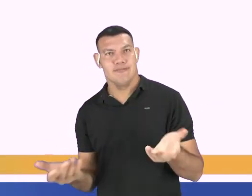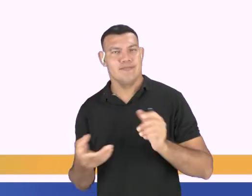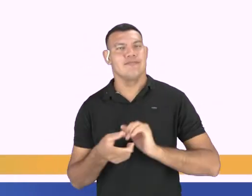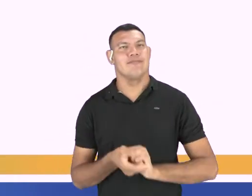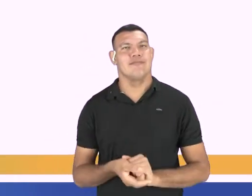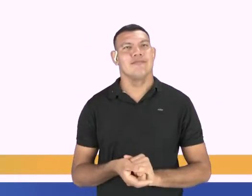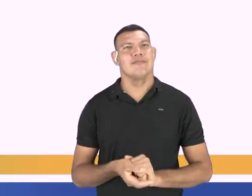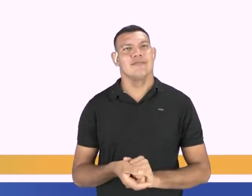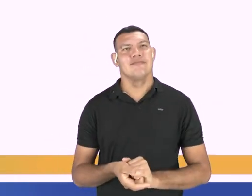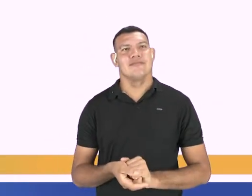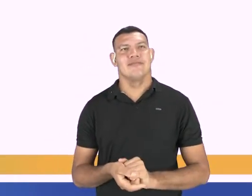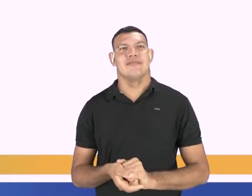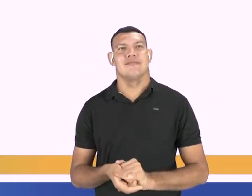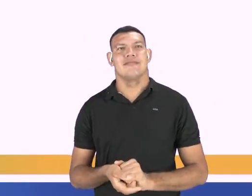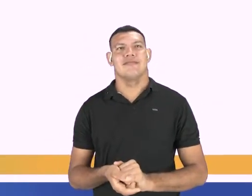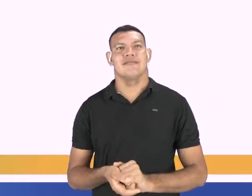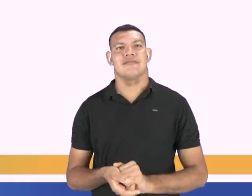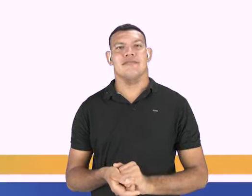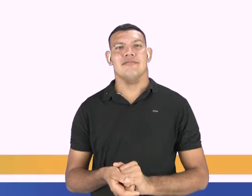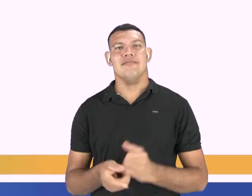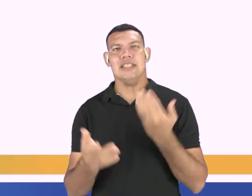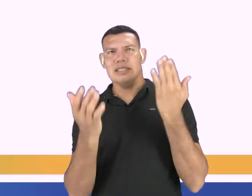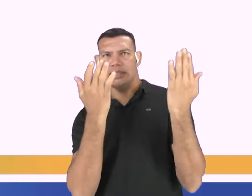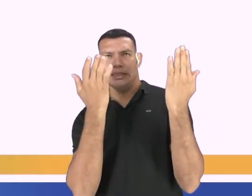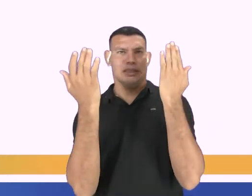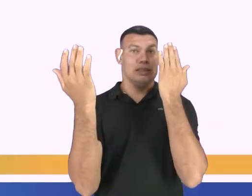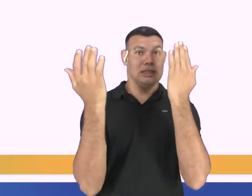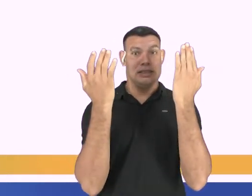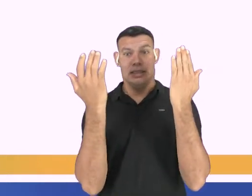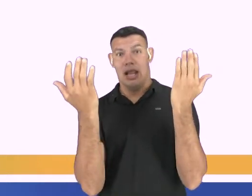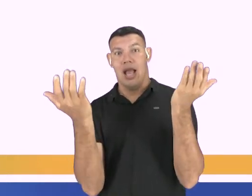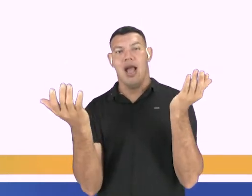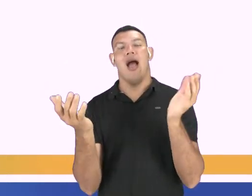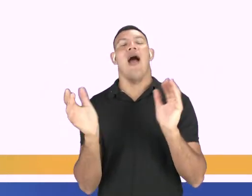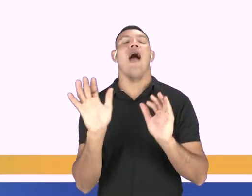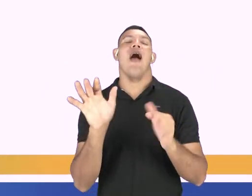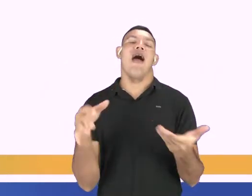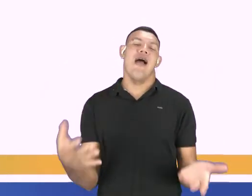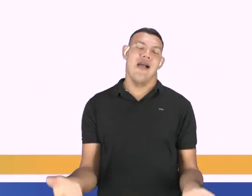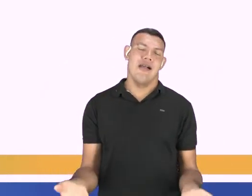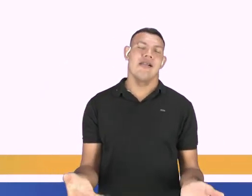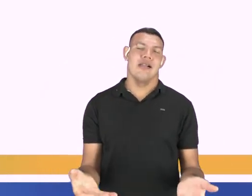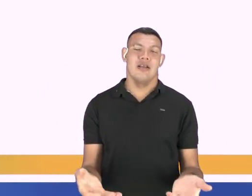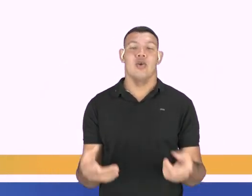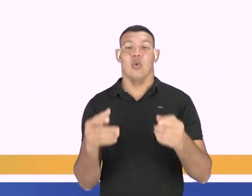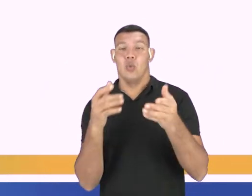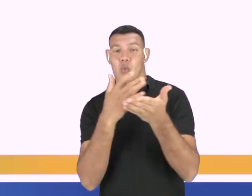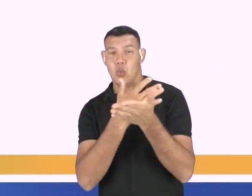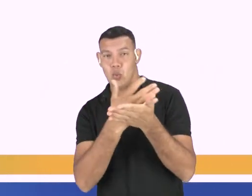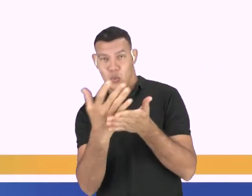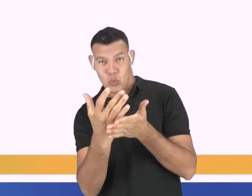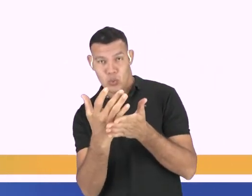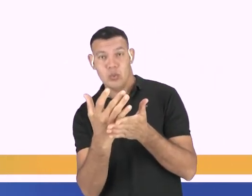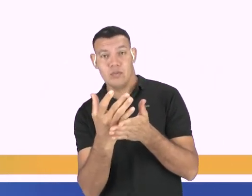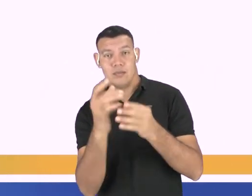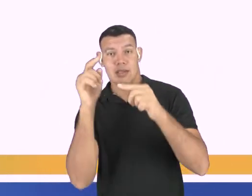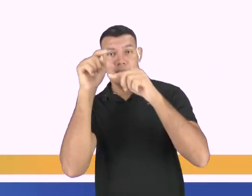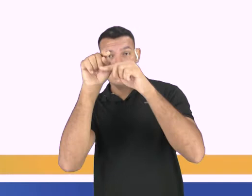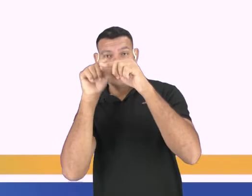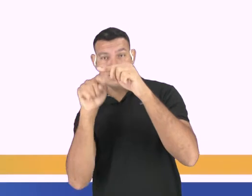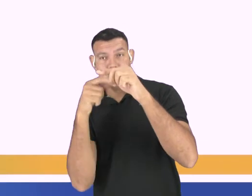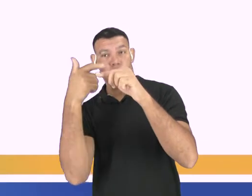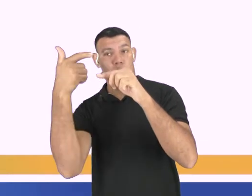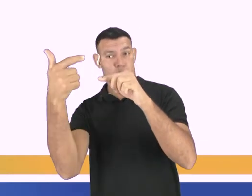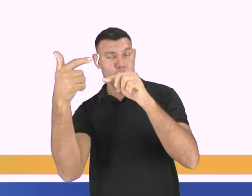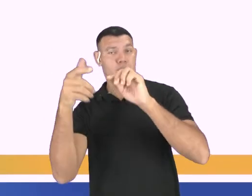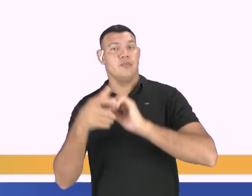né, por um menor número primo possível. Então, nesse caso, nós vamos começar a nossa divisão aqui pelo número 2, né, que é o